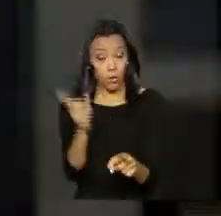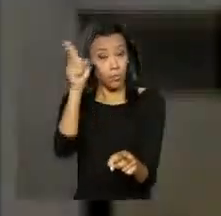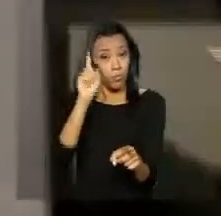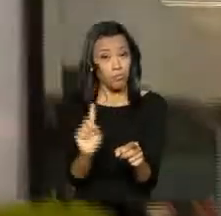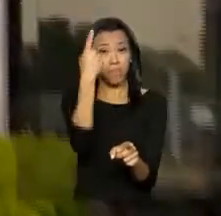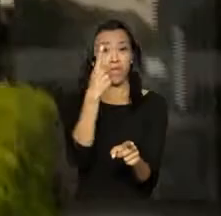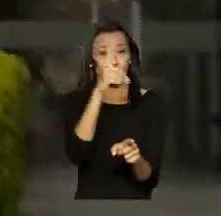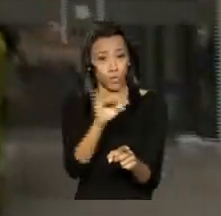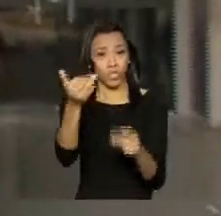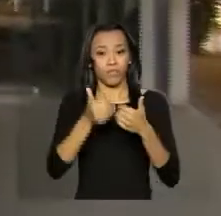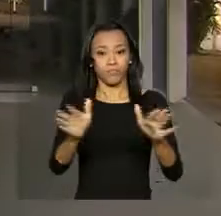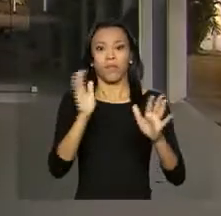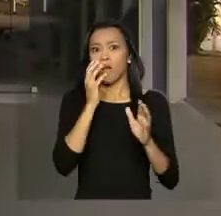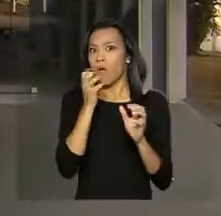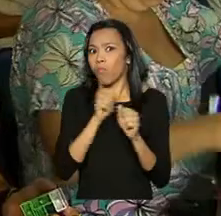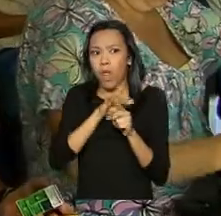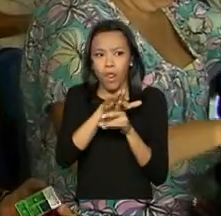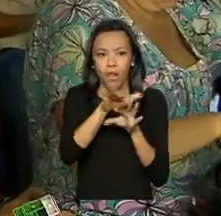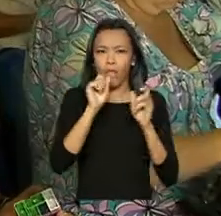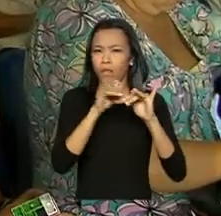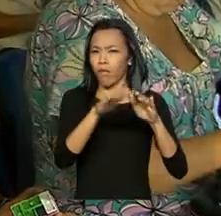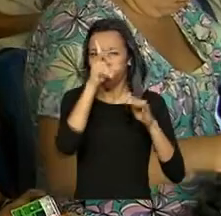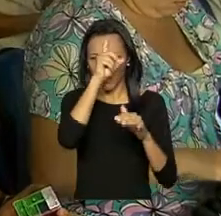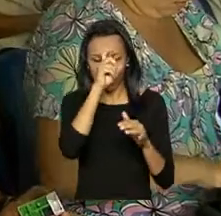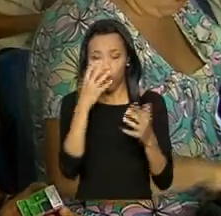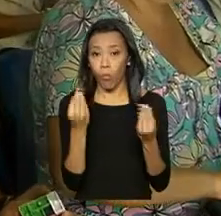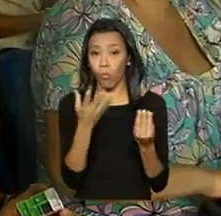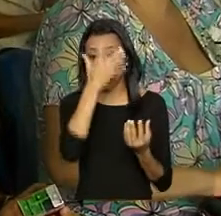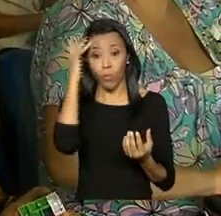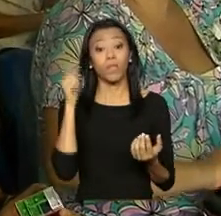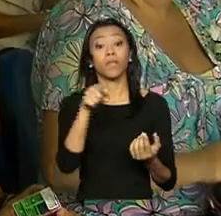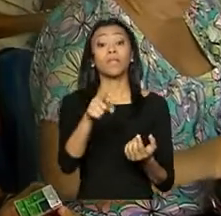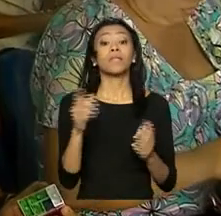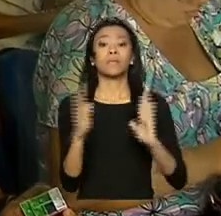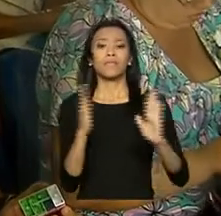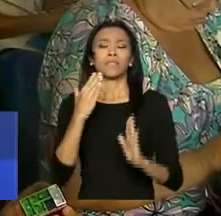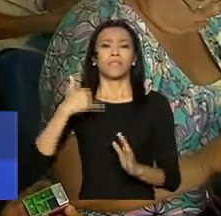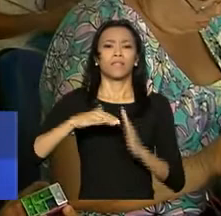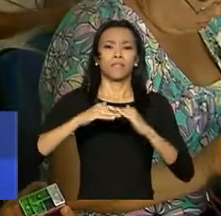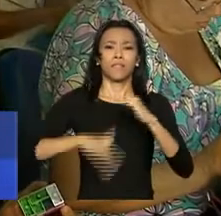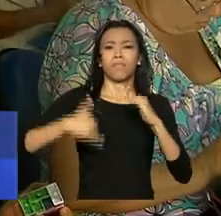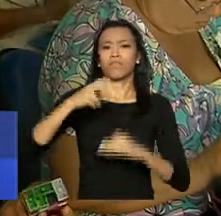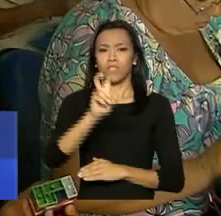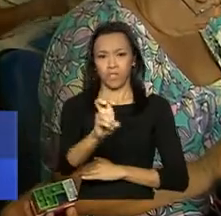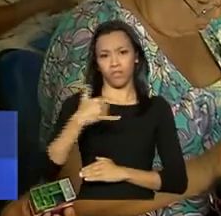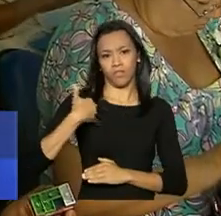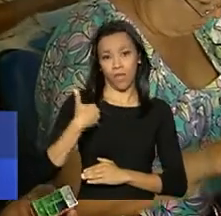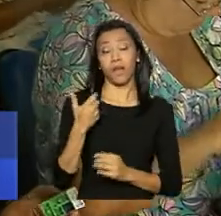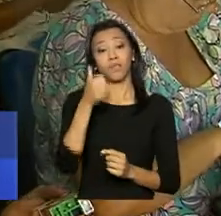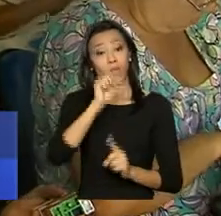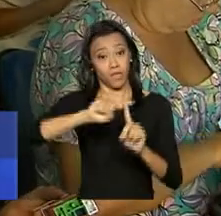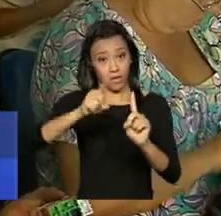campanha foi de postos cheios. Nesta primeira etapa, podem se vacinar crianças com menos de 5 anos de idade,